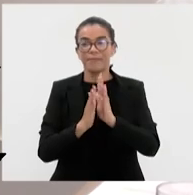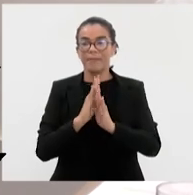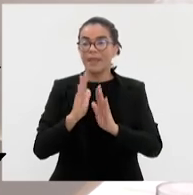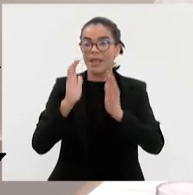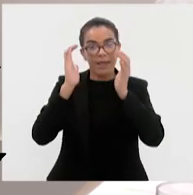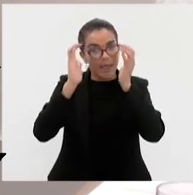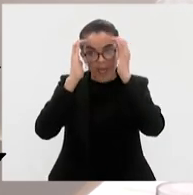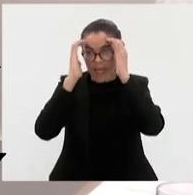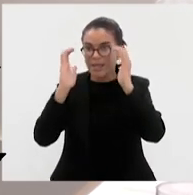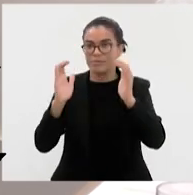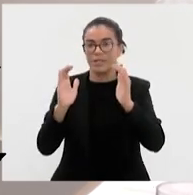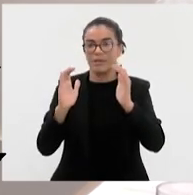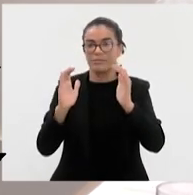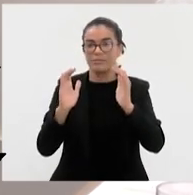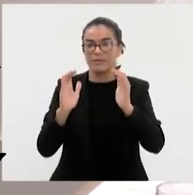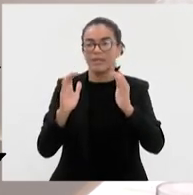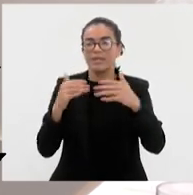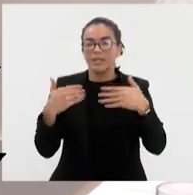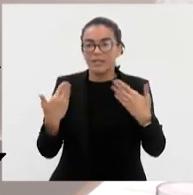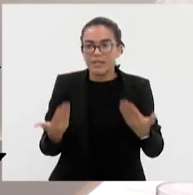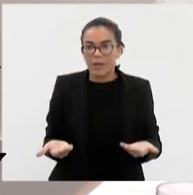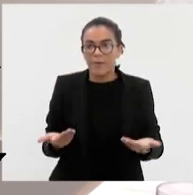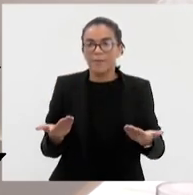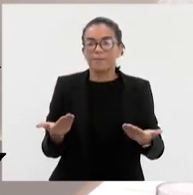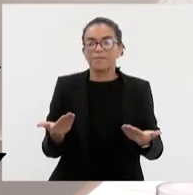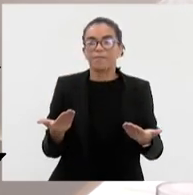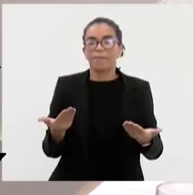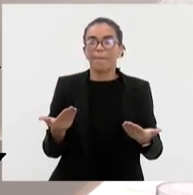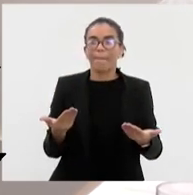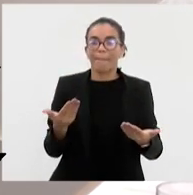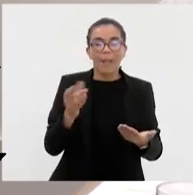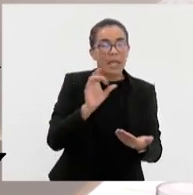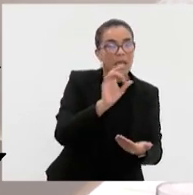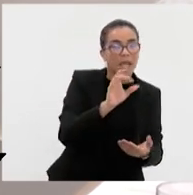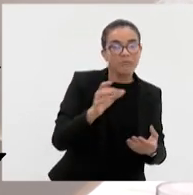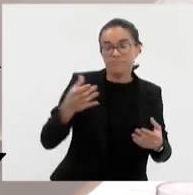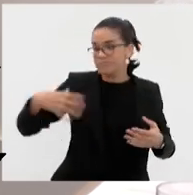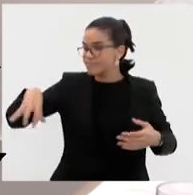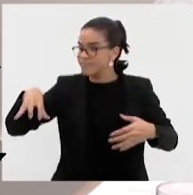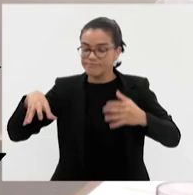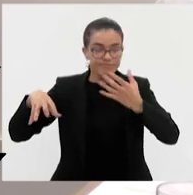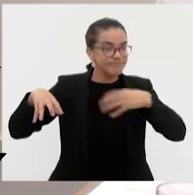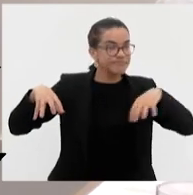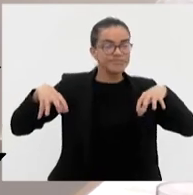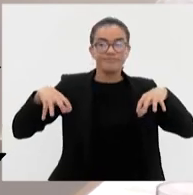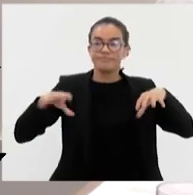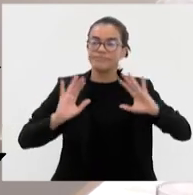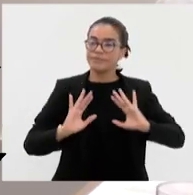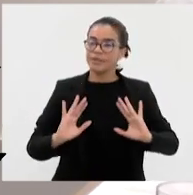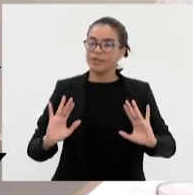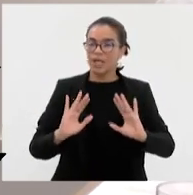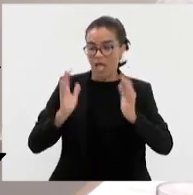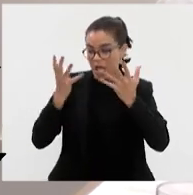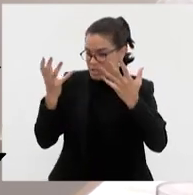todo mundo quer fazer isso. Então, nada mais justo que cada um no seu quadrado. Nós aceitamos os trans, então está aqui o quadrado de